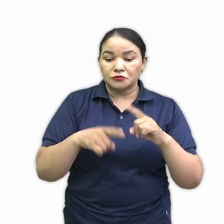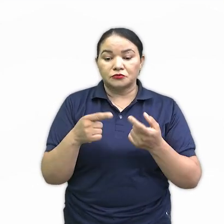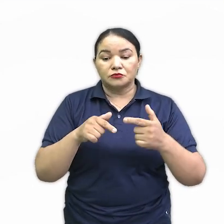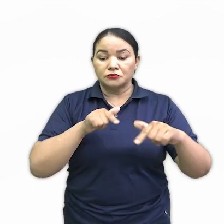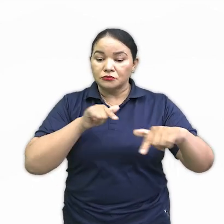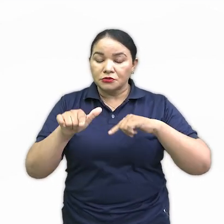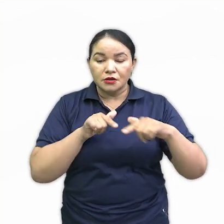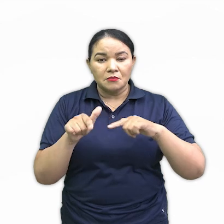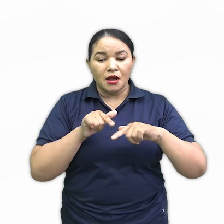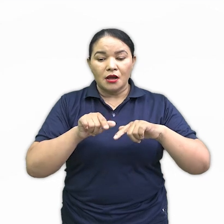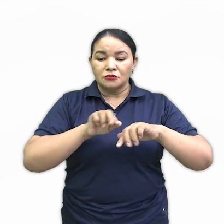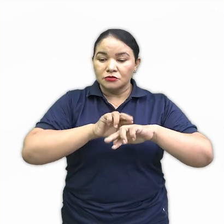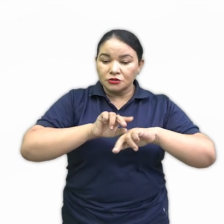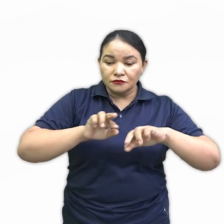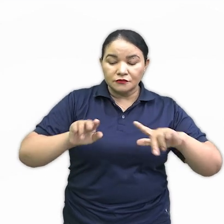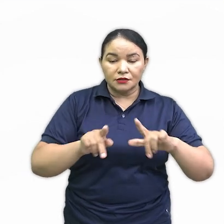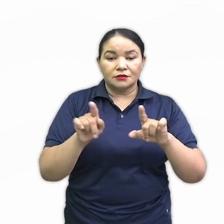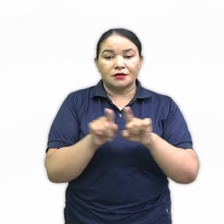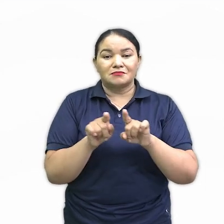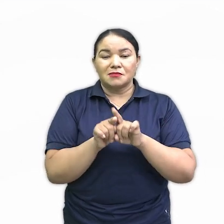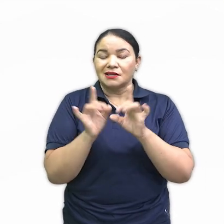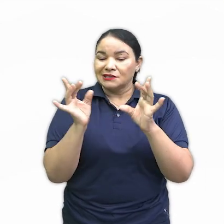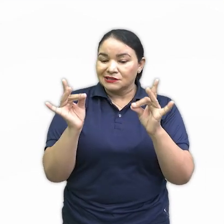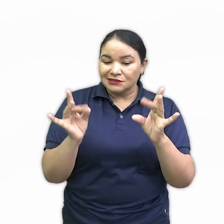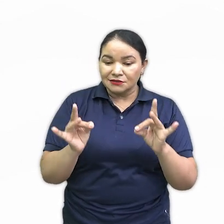serviços e detalhes aí